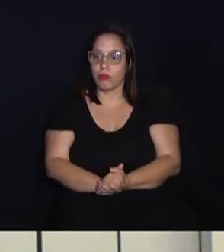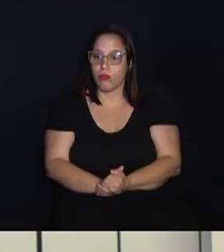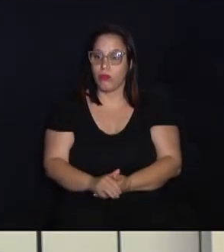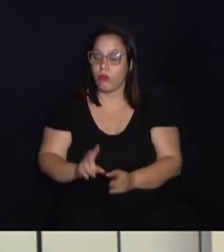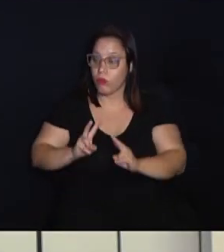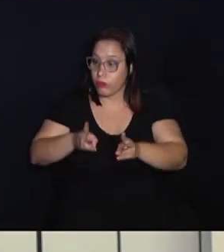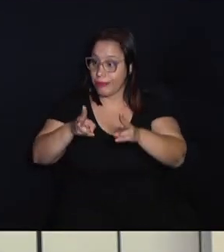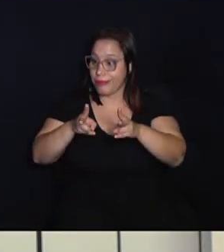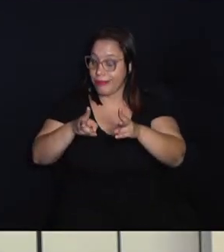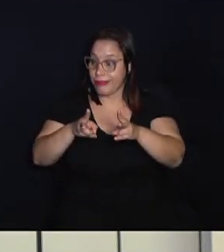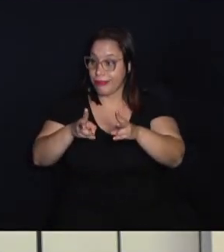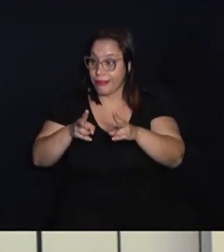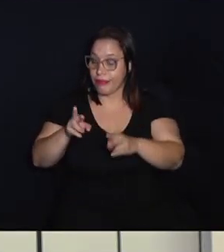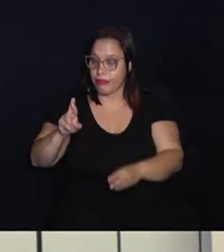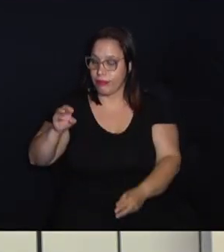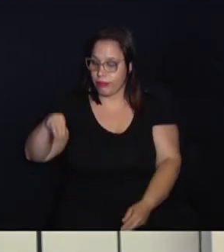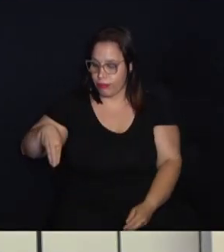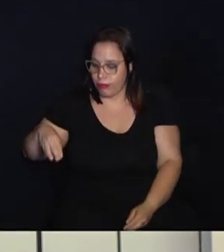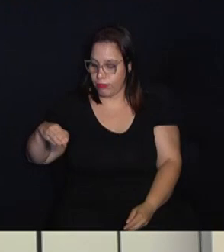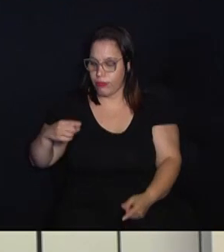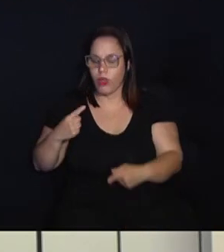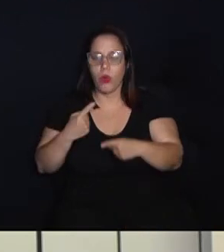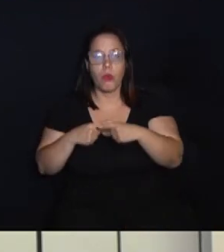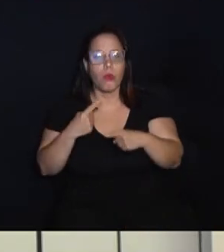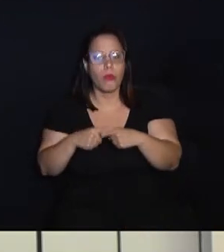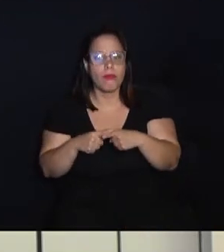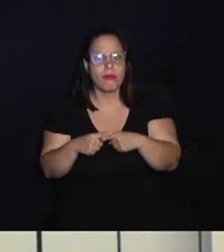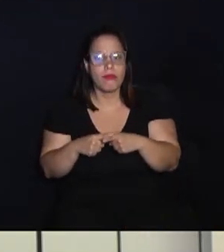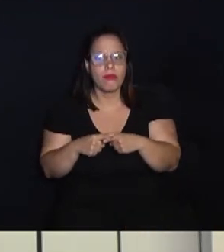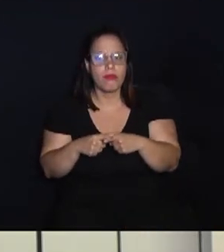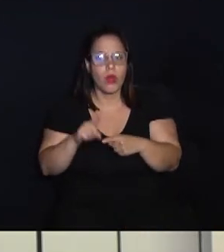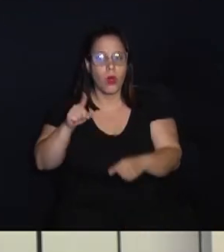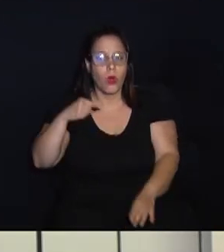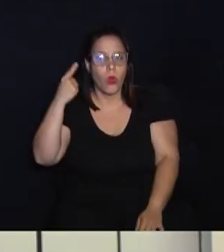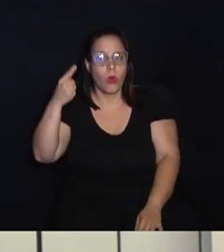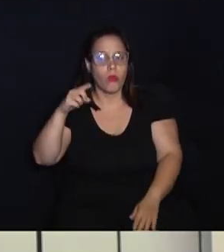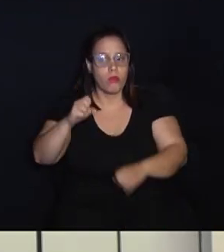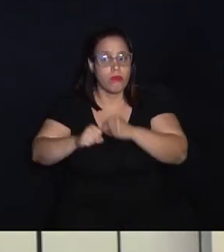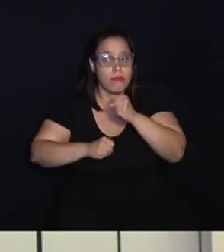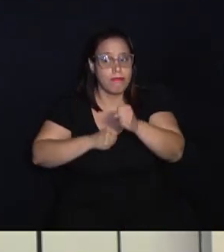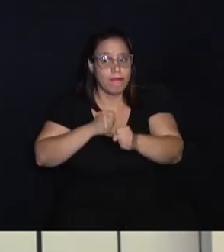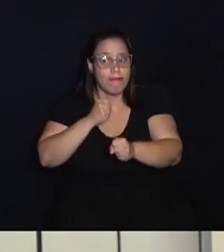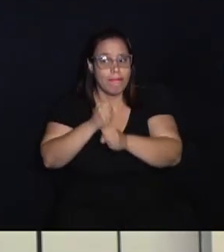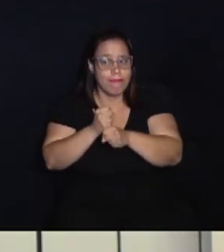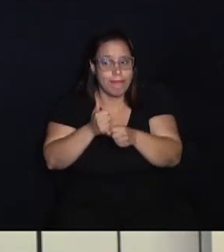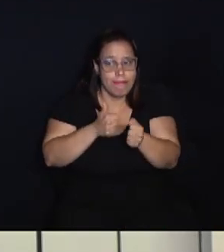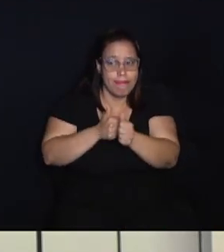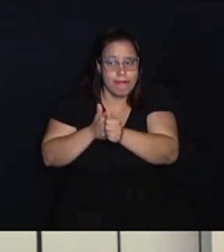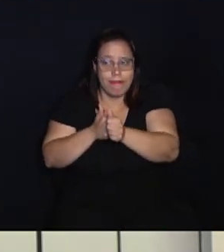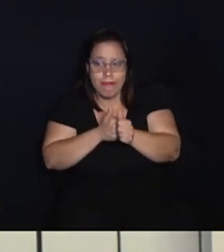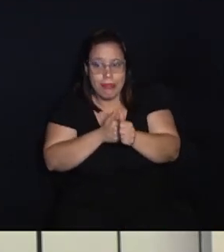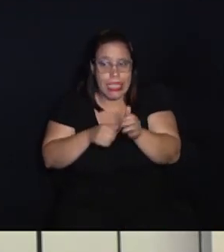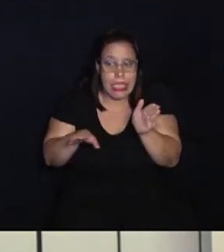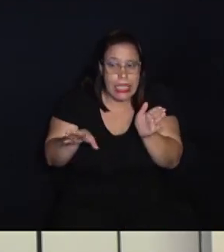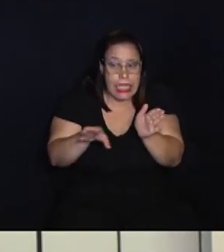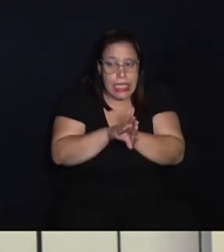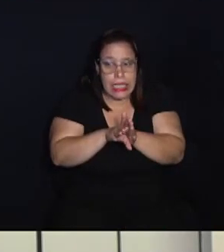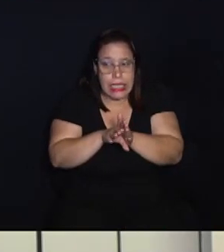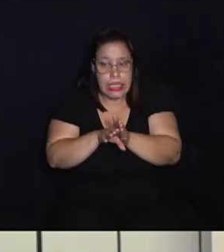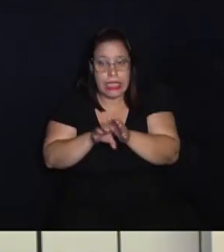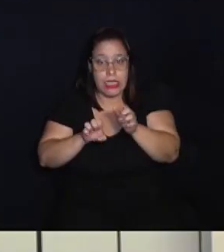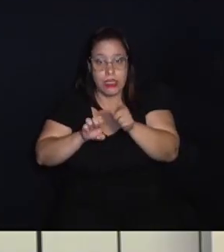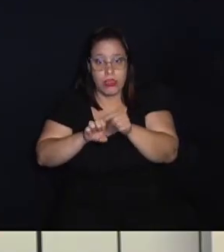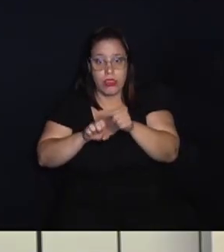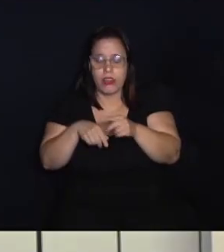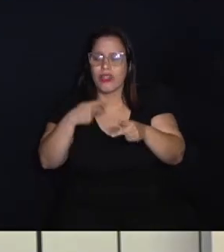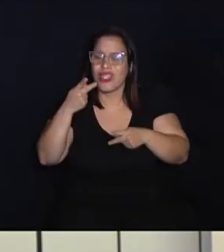segue aqui com as notícias da metrópole, porque à medida que o próximo ano se aproxima, chegou, muitos empreendedores